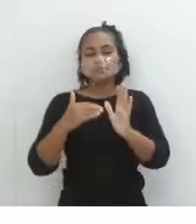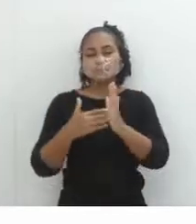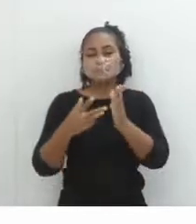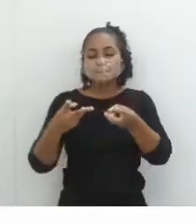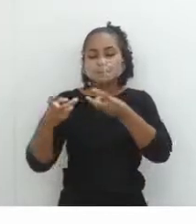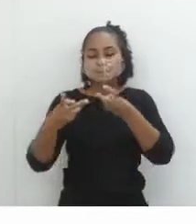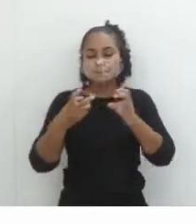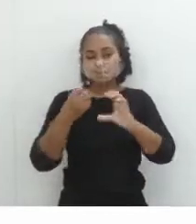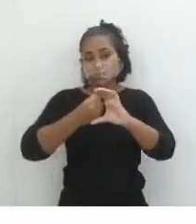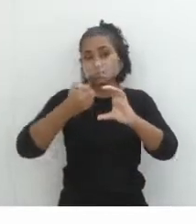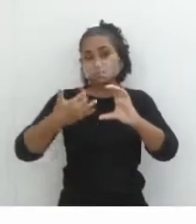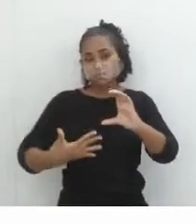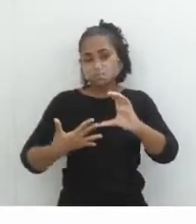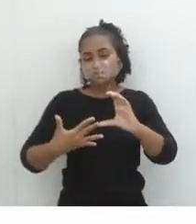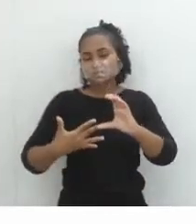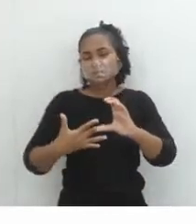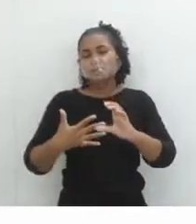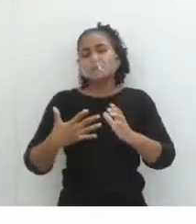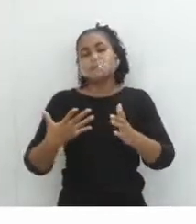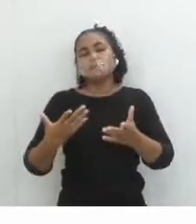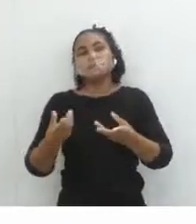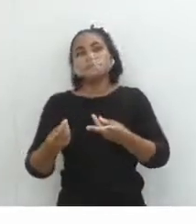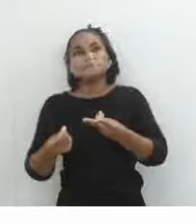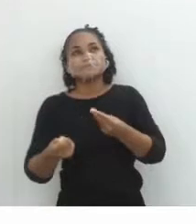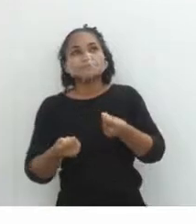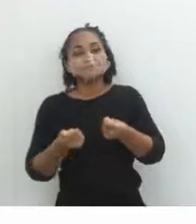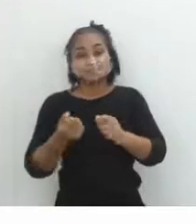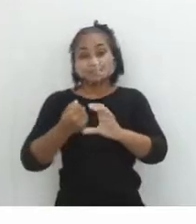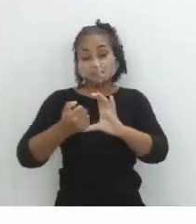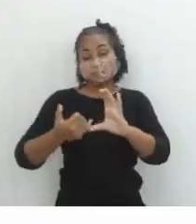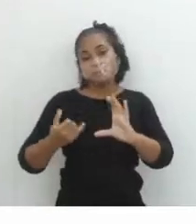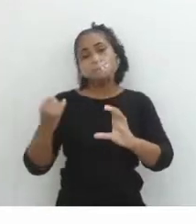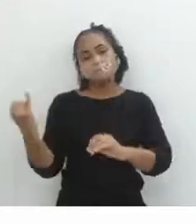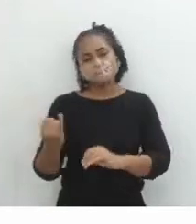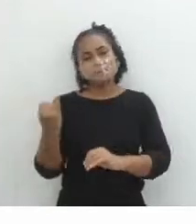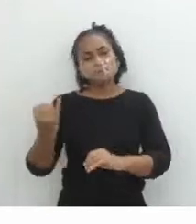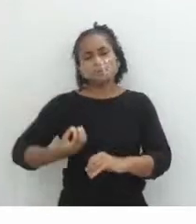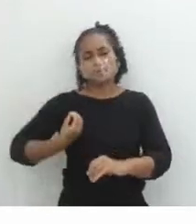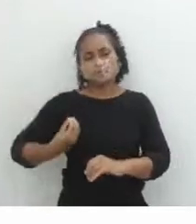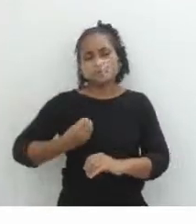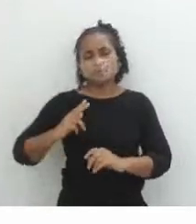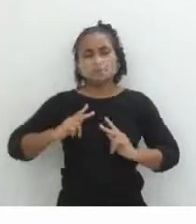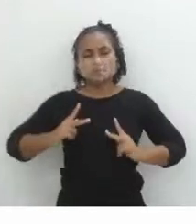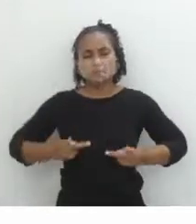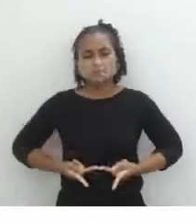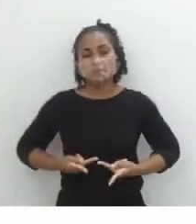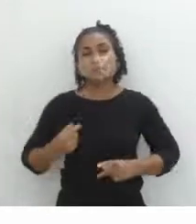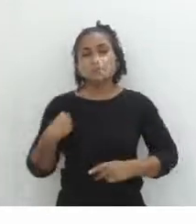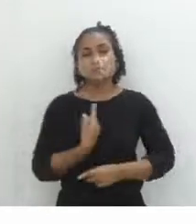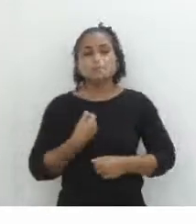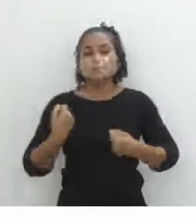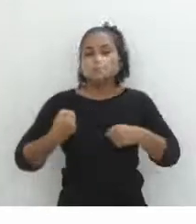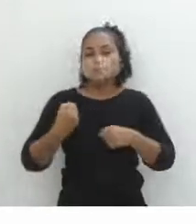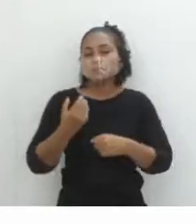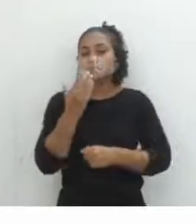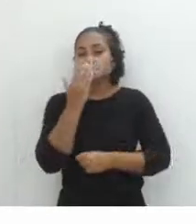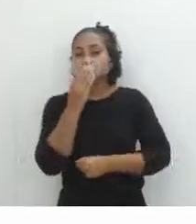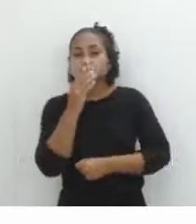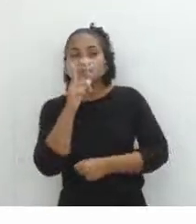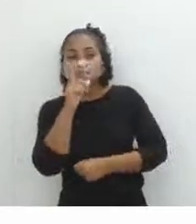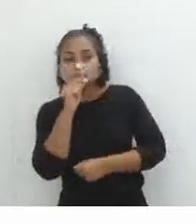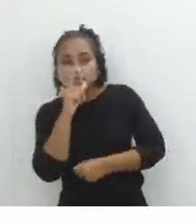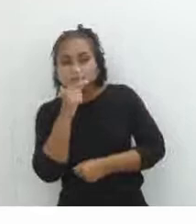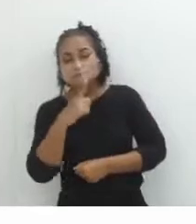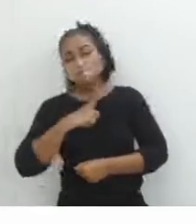suas propriedades, por mais que eles sejam importante para a vida humana, a gente necessita da presença de água, onde hoje